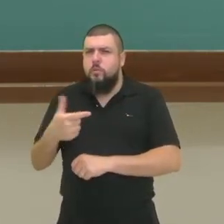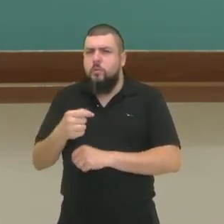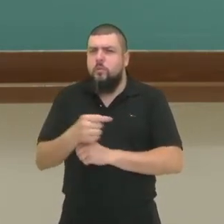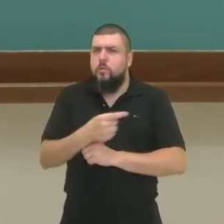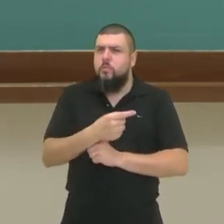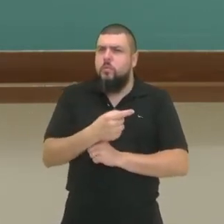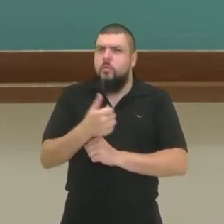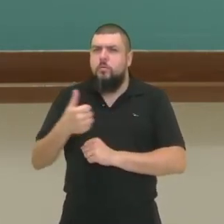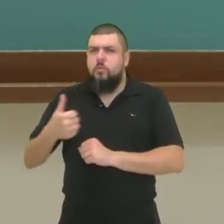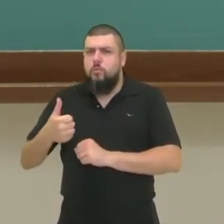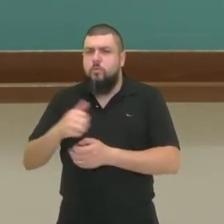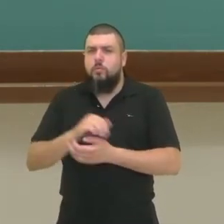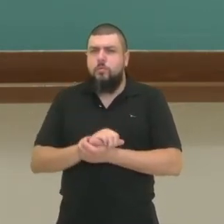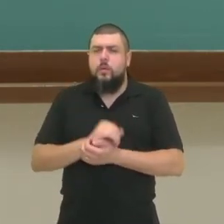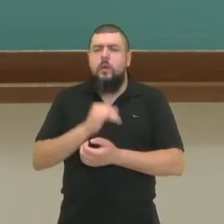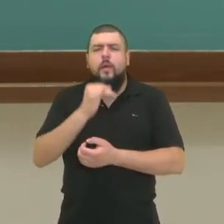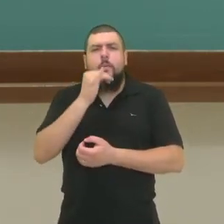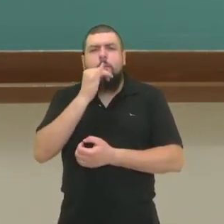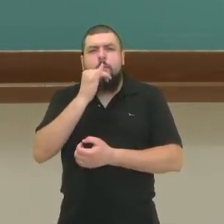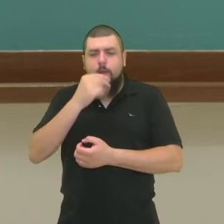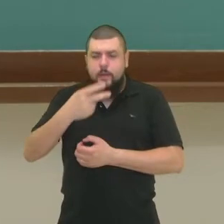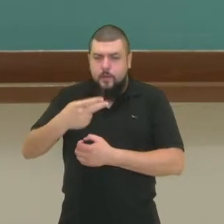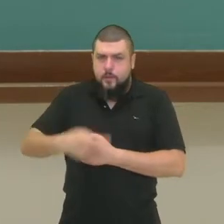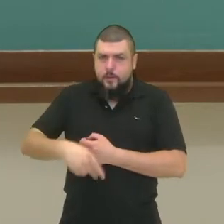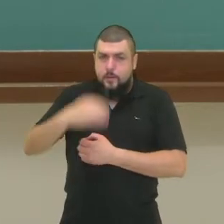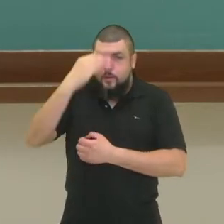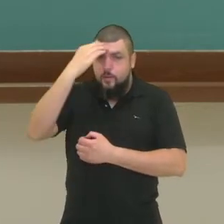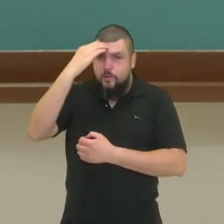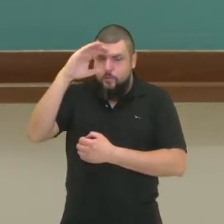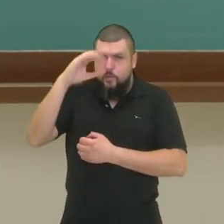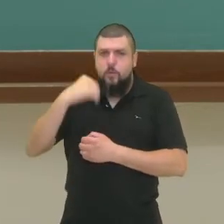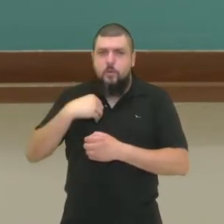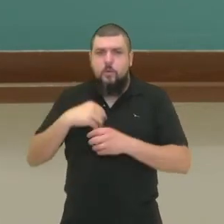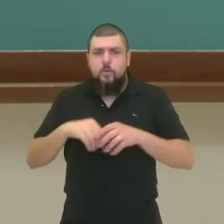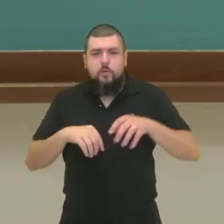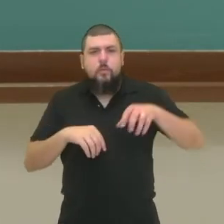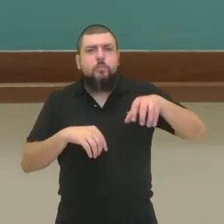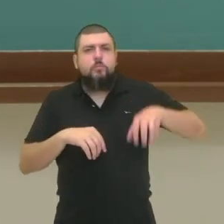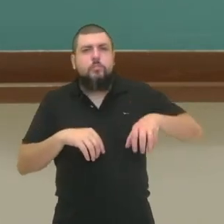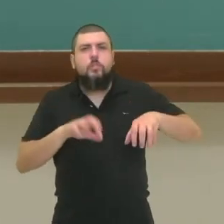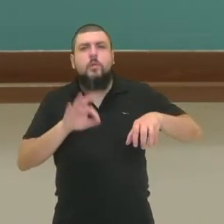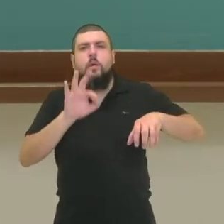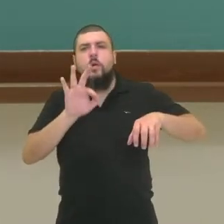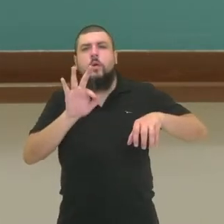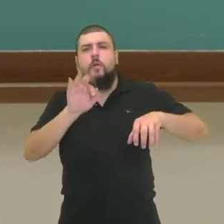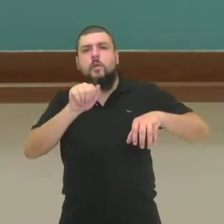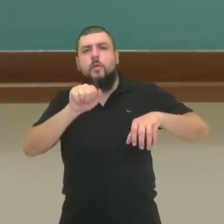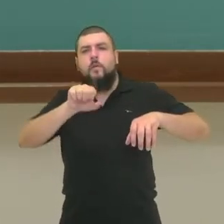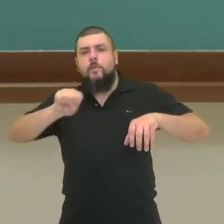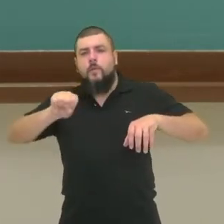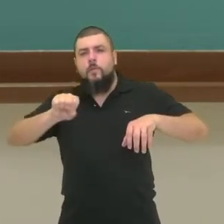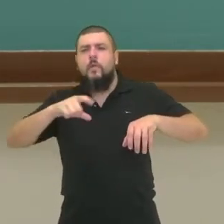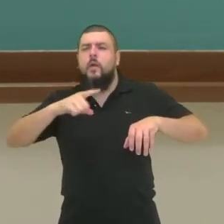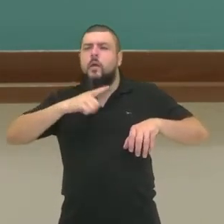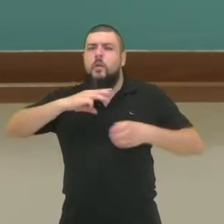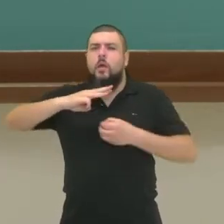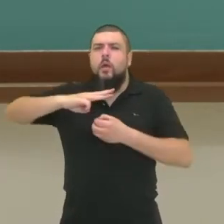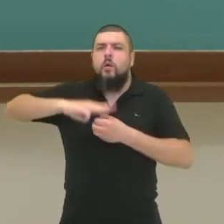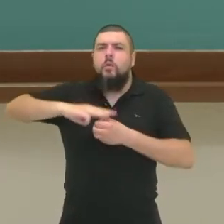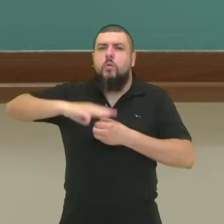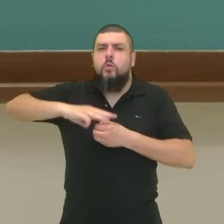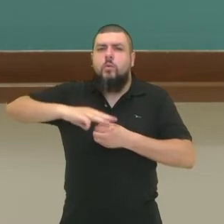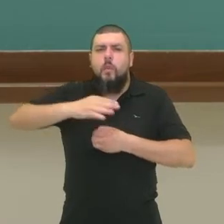em Curitiba, nós temos a FAS, que tem as combis que circulam pela cidade. E na sua cidade, como que é feito,